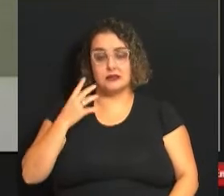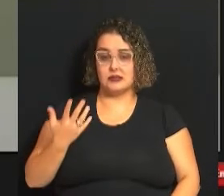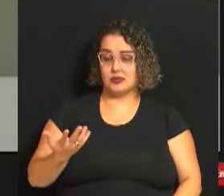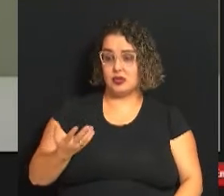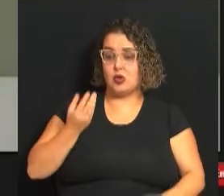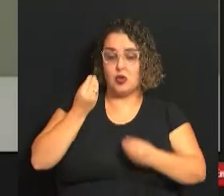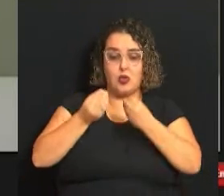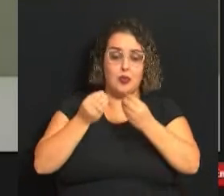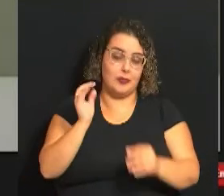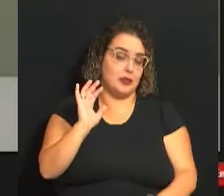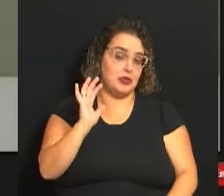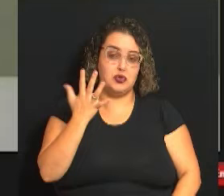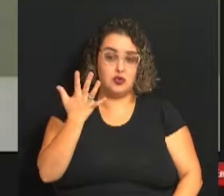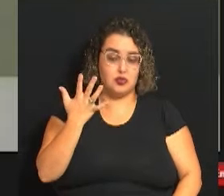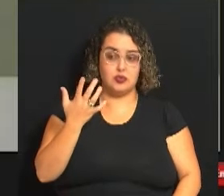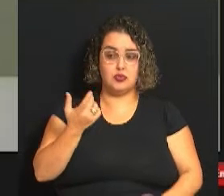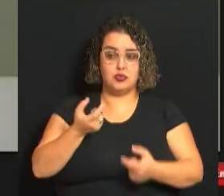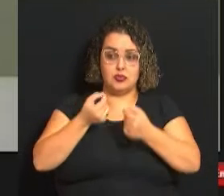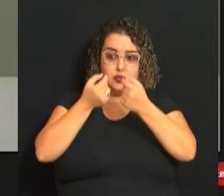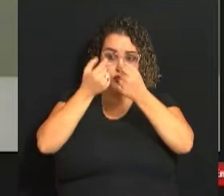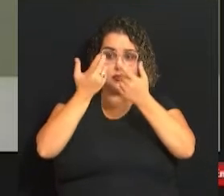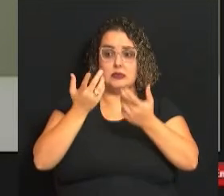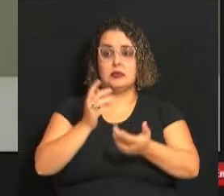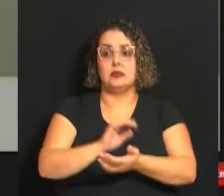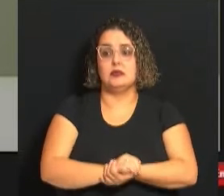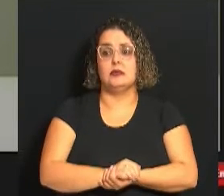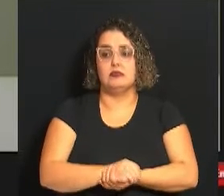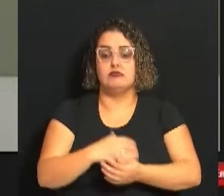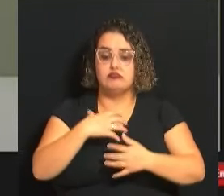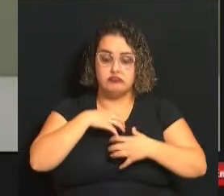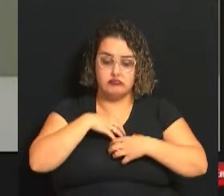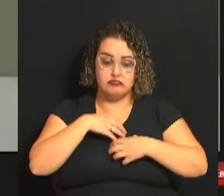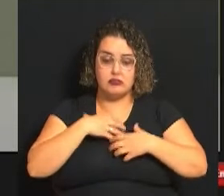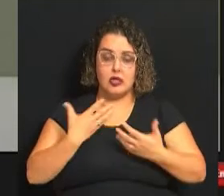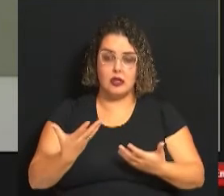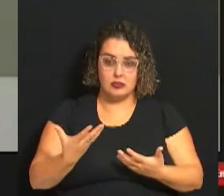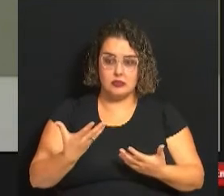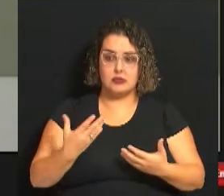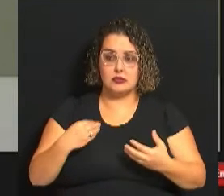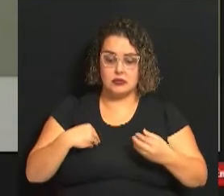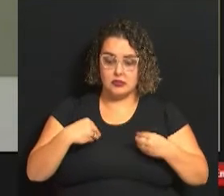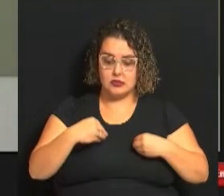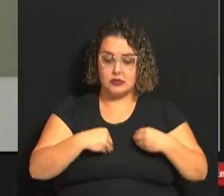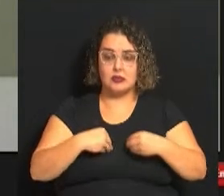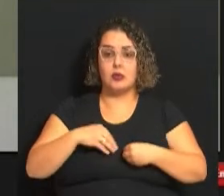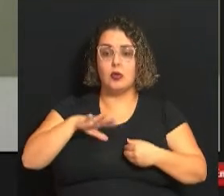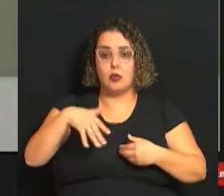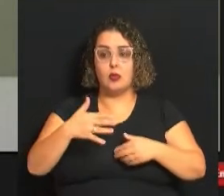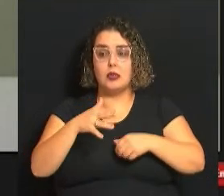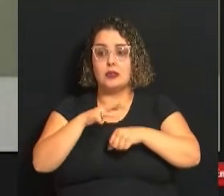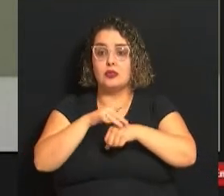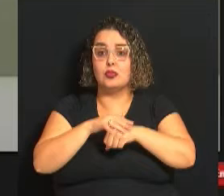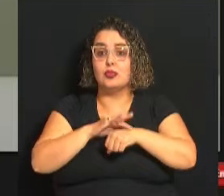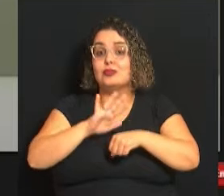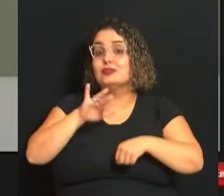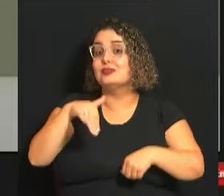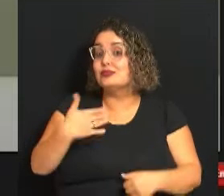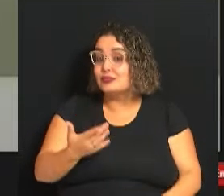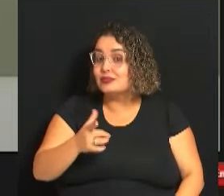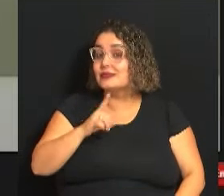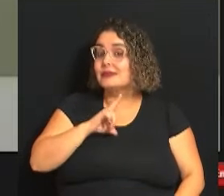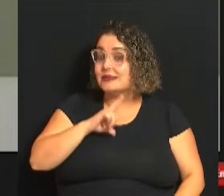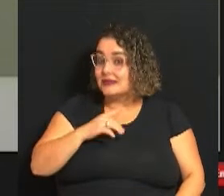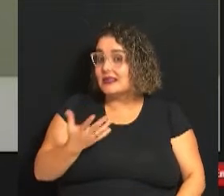A maioria das vezes nós vamos mesmo pelo sintoma clínico, e quando a doença tem sintoma,